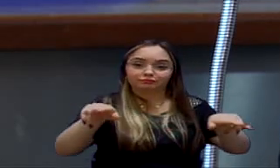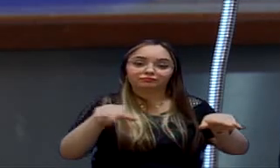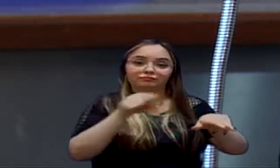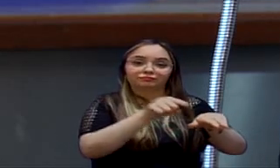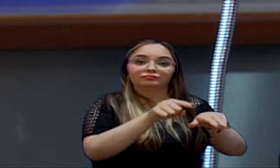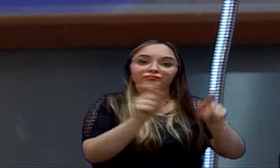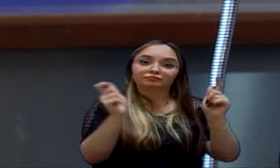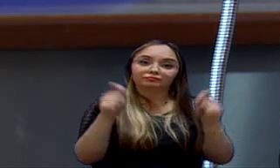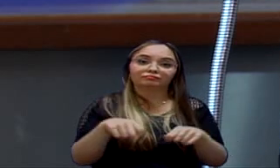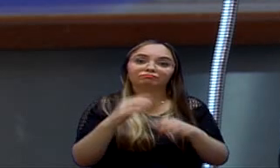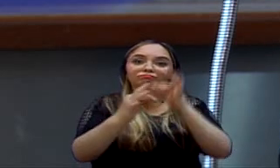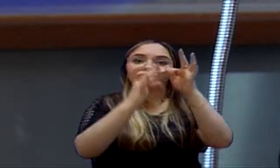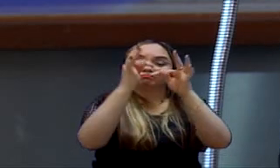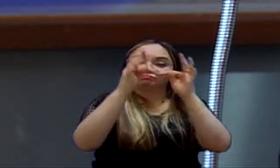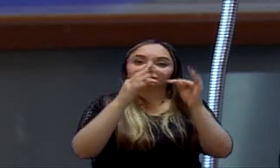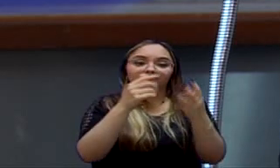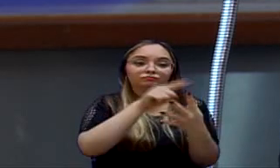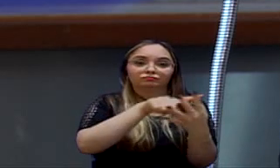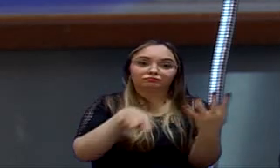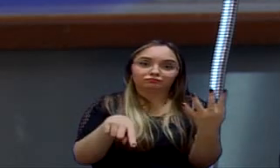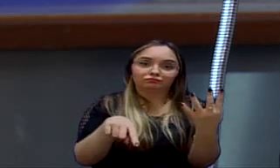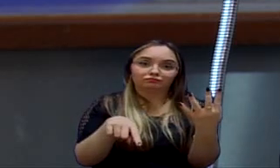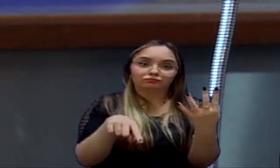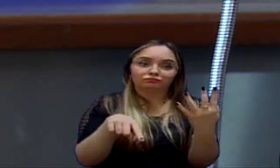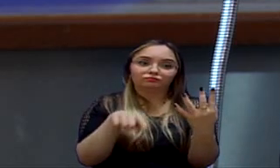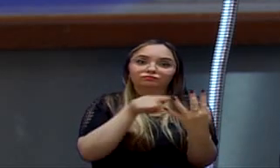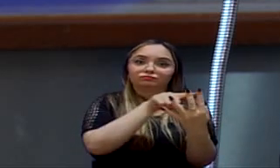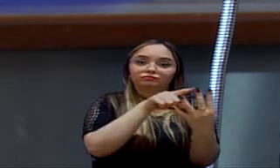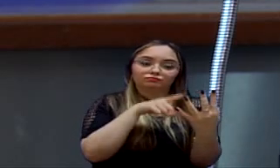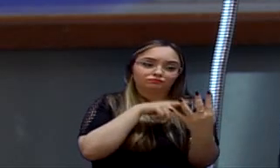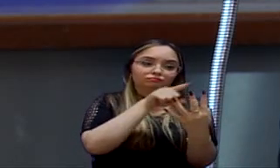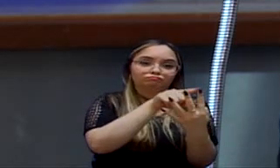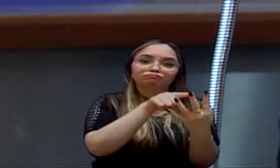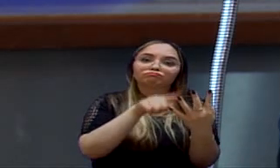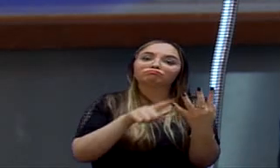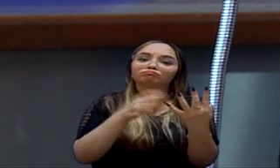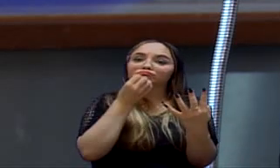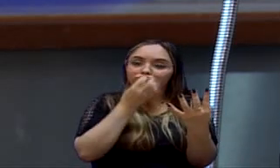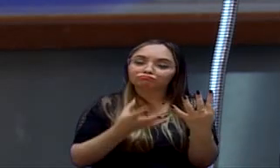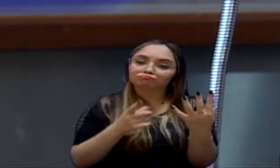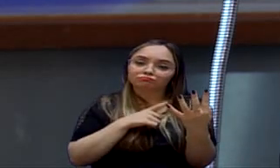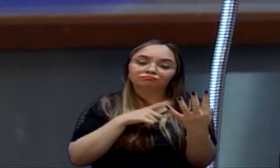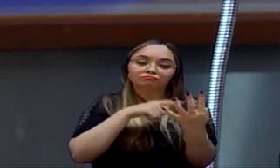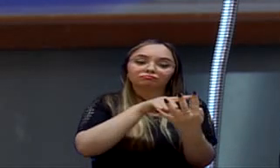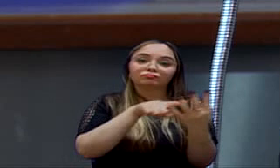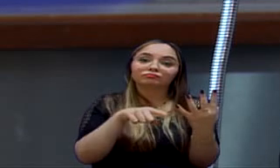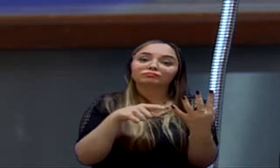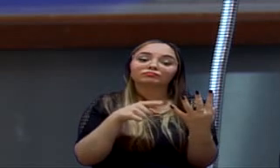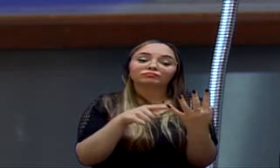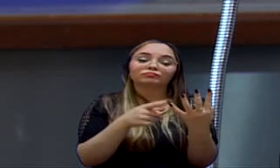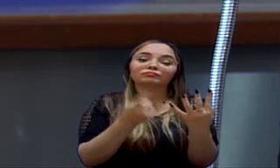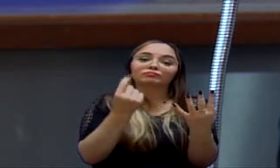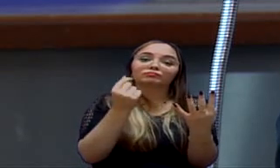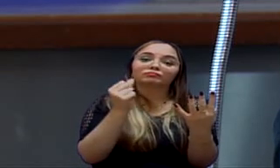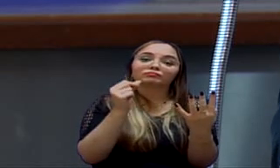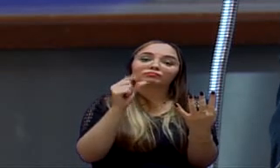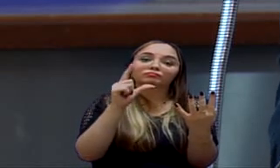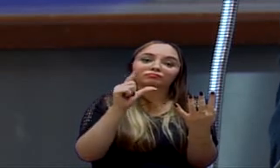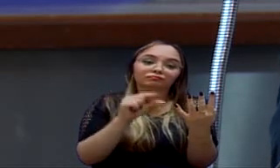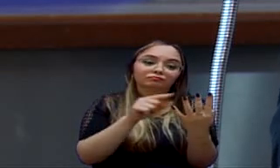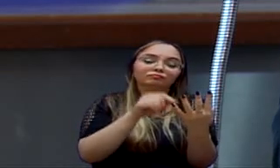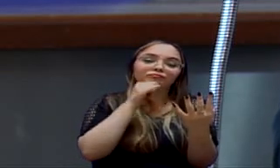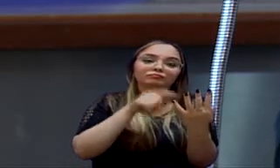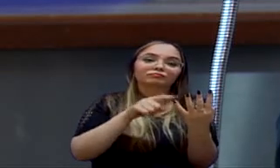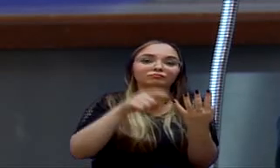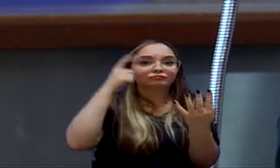capacidade tecnológica e corpo Clínico para fazer isso nessa magnética Se algum desses quatro falou que tem condição de fazer aquela ressonância de